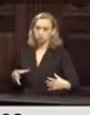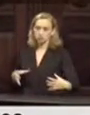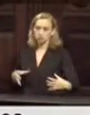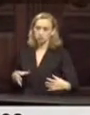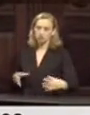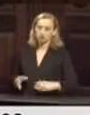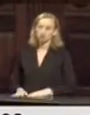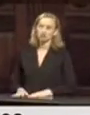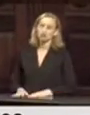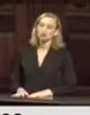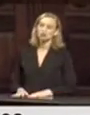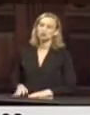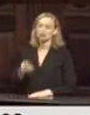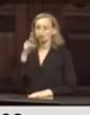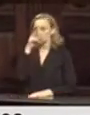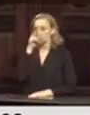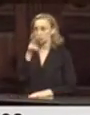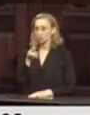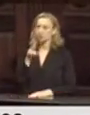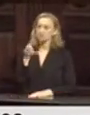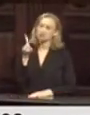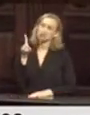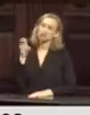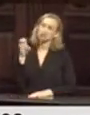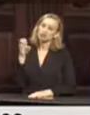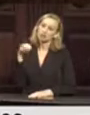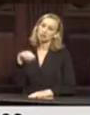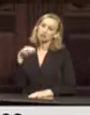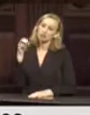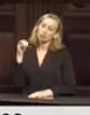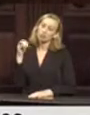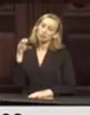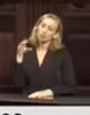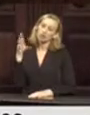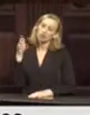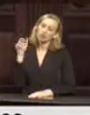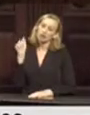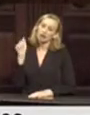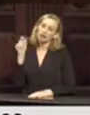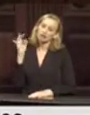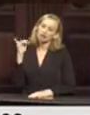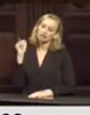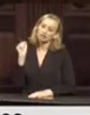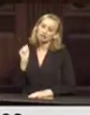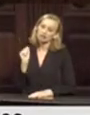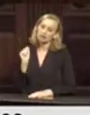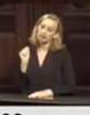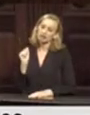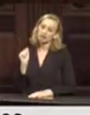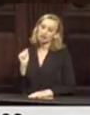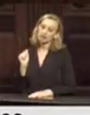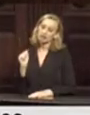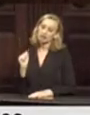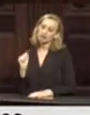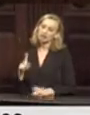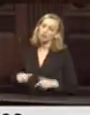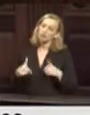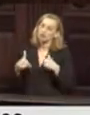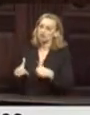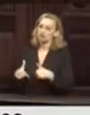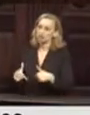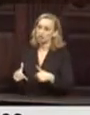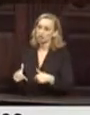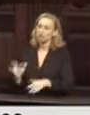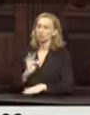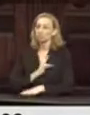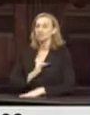forças democráticas, a função da polícia, das